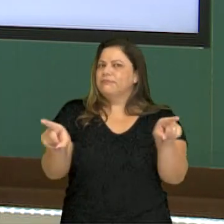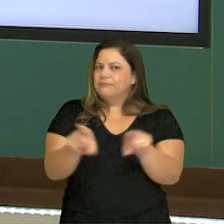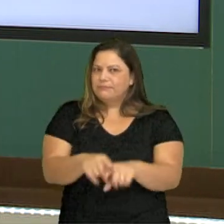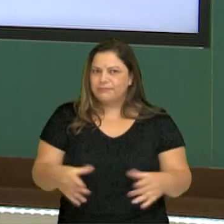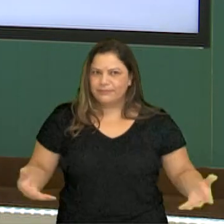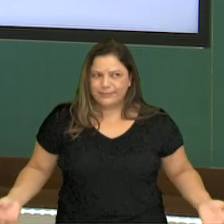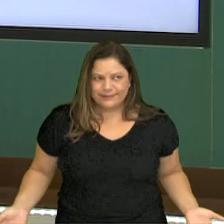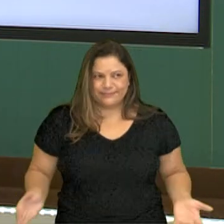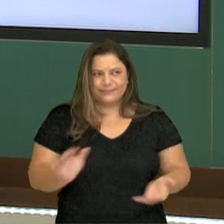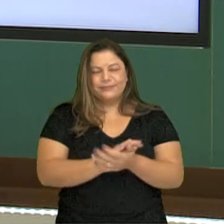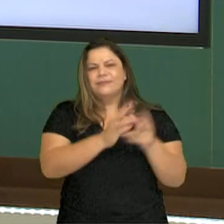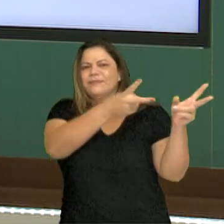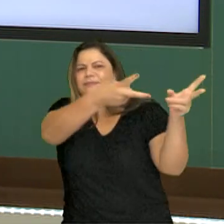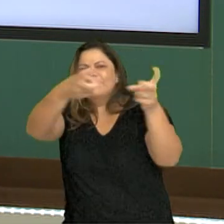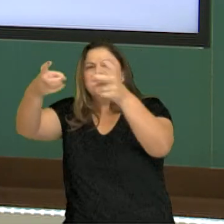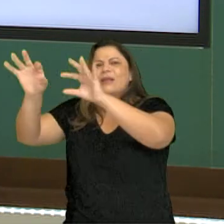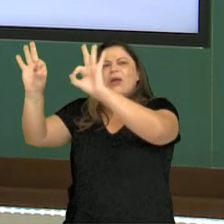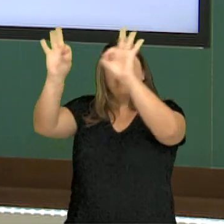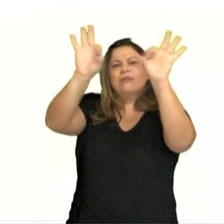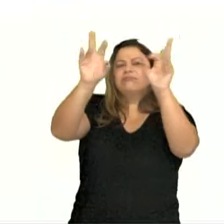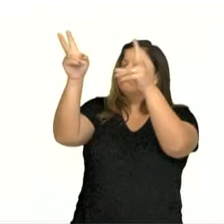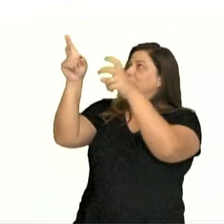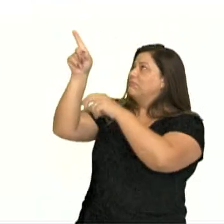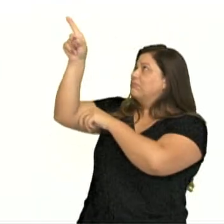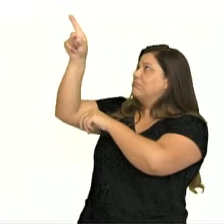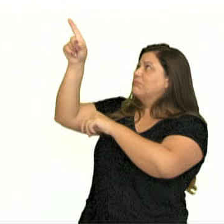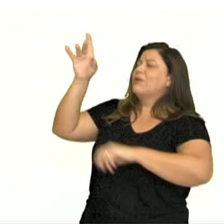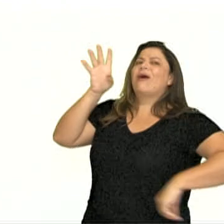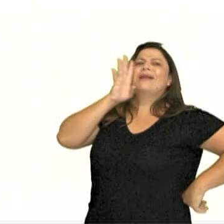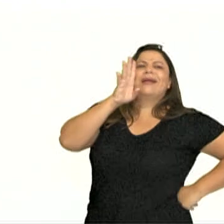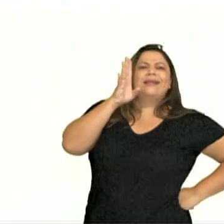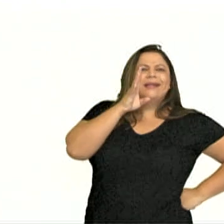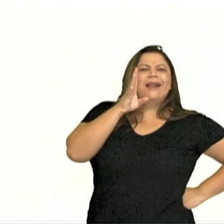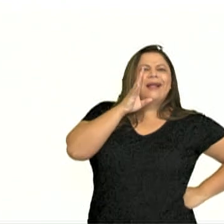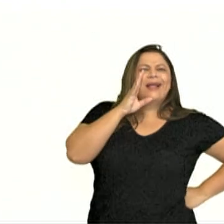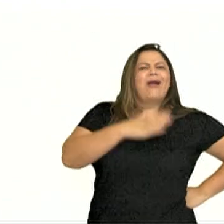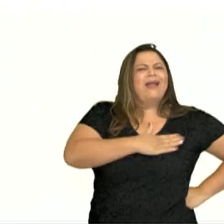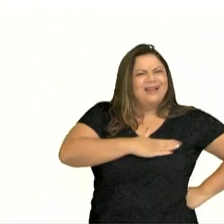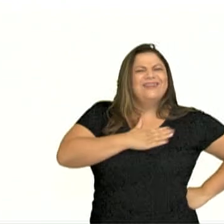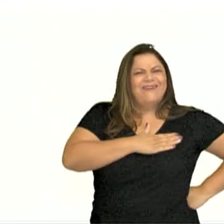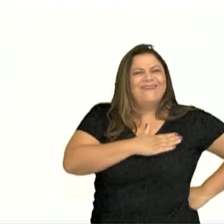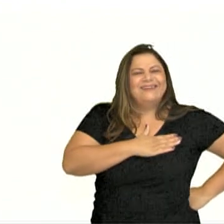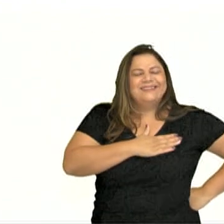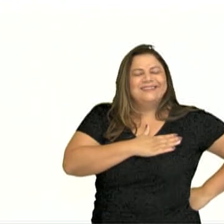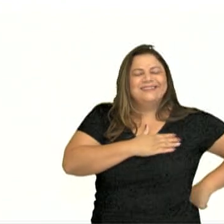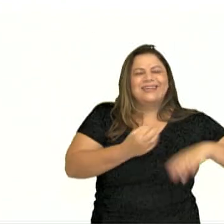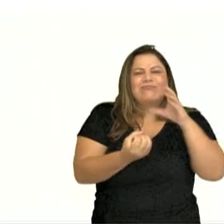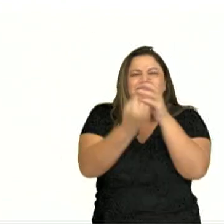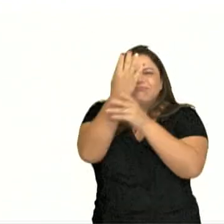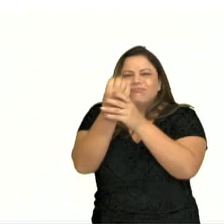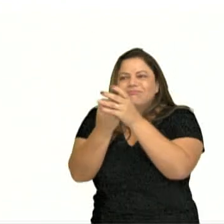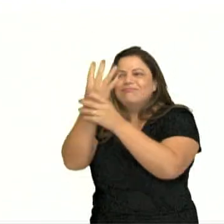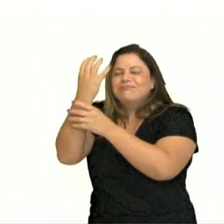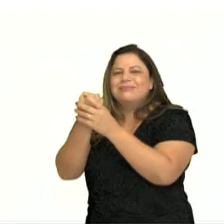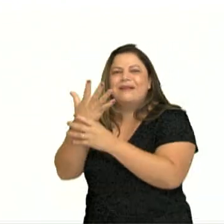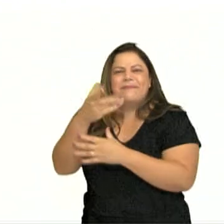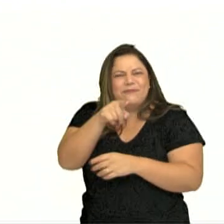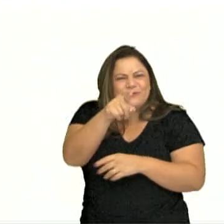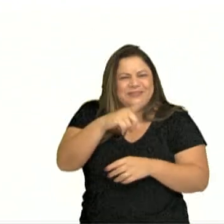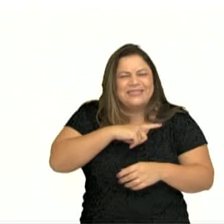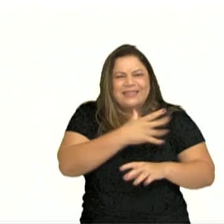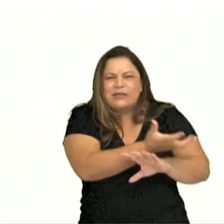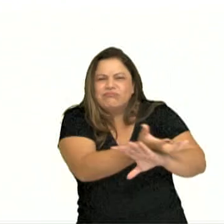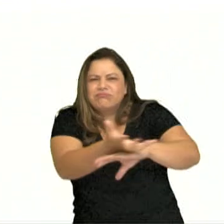Vamos reparar nessa imagem? Olha que legal esse rapaz! Será que ele gosta de plantas? Você gosta de plantas? Você tem